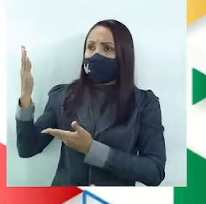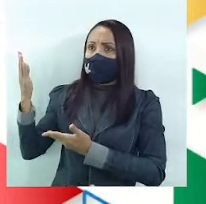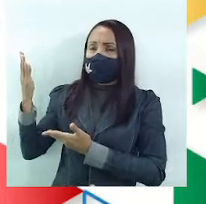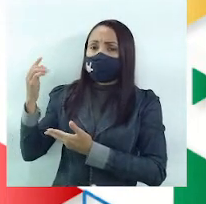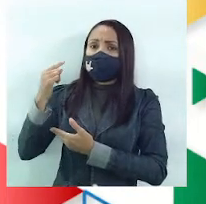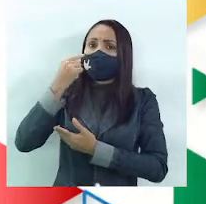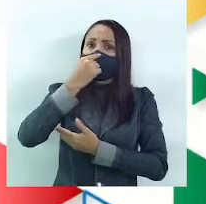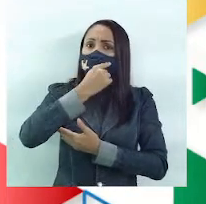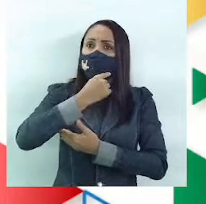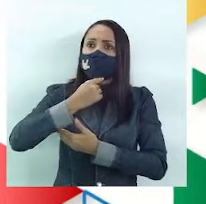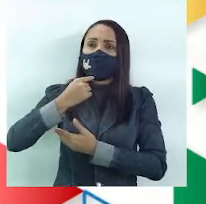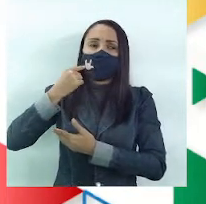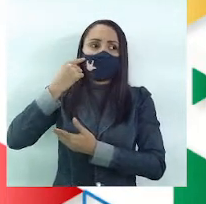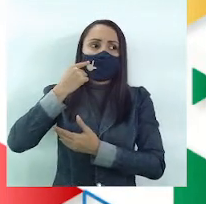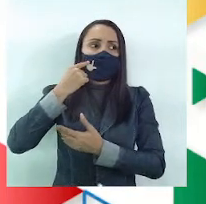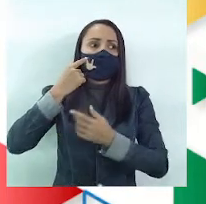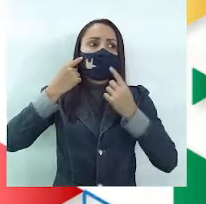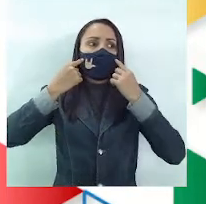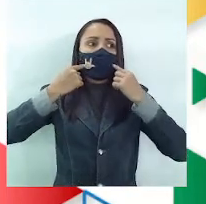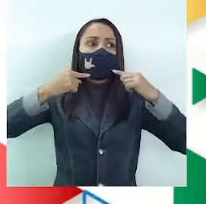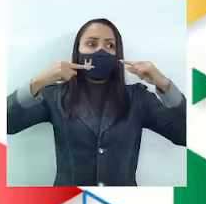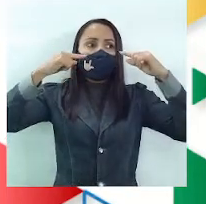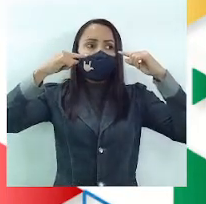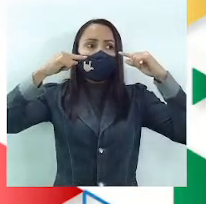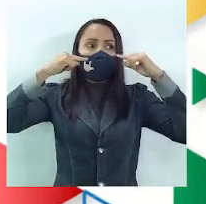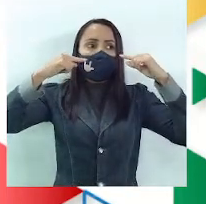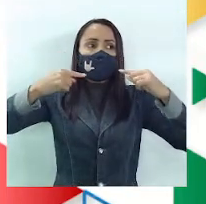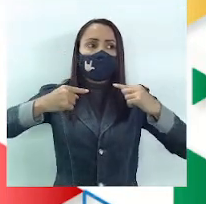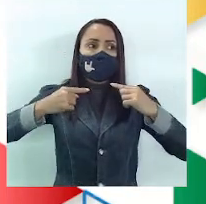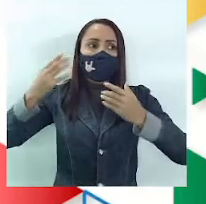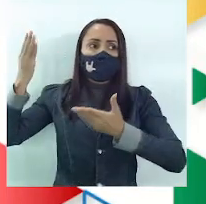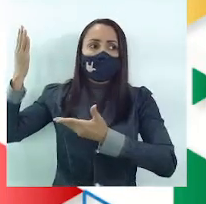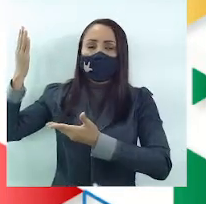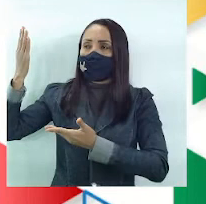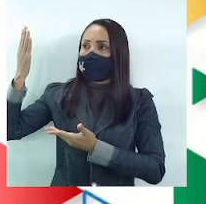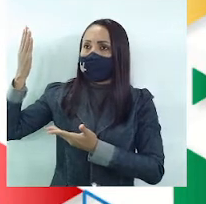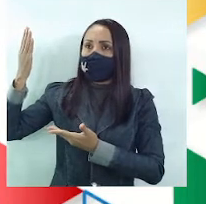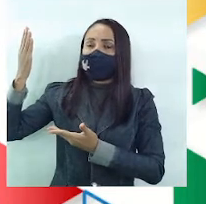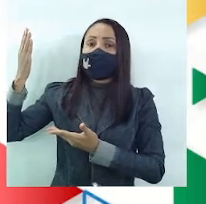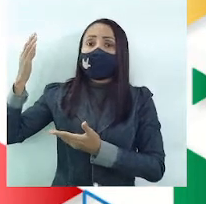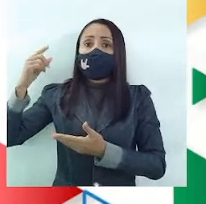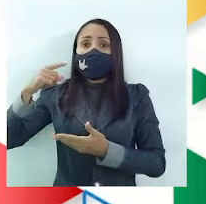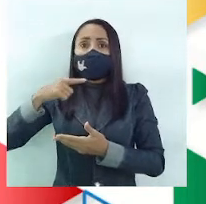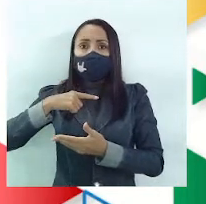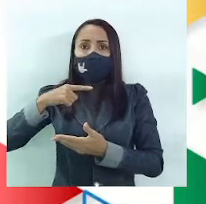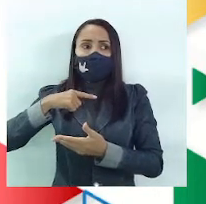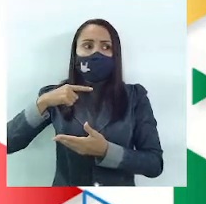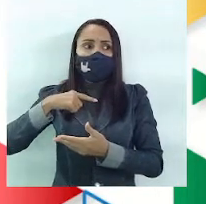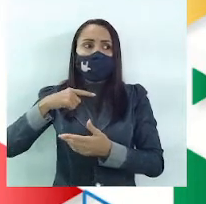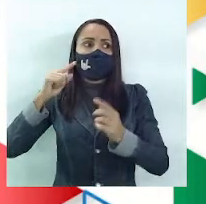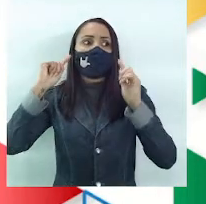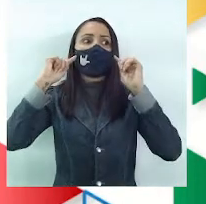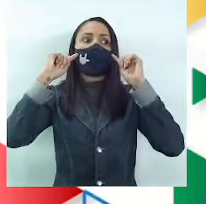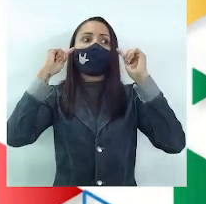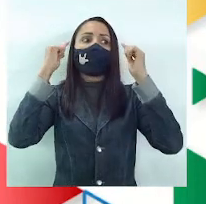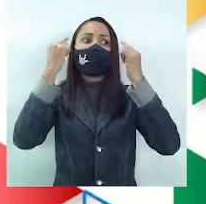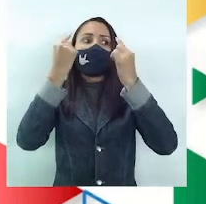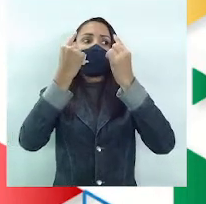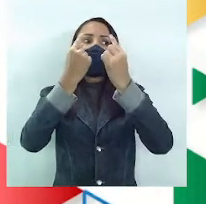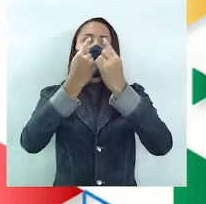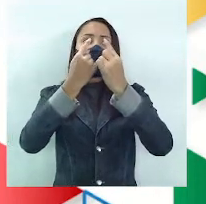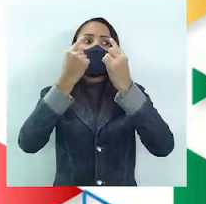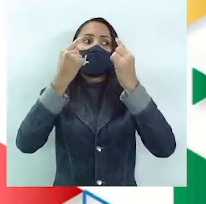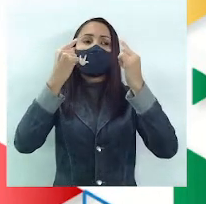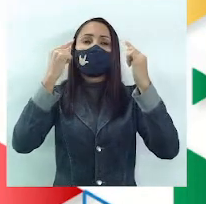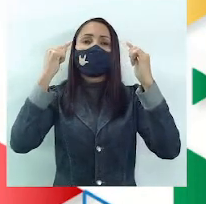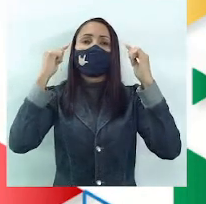né? É o arco superior e o arco inferior, as arcadas, certo? Em quem temos aí os dentes incisivos, o incisivo central, é